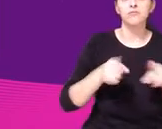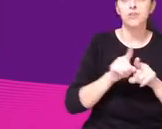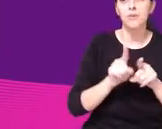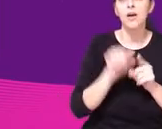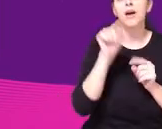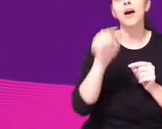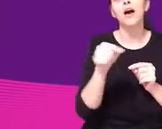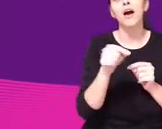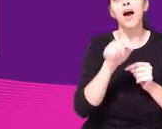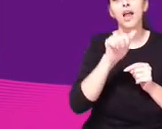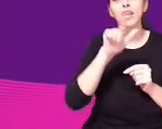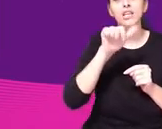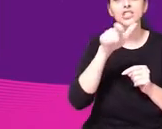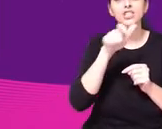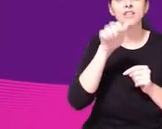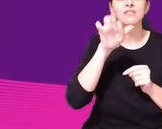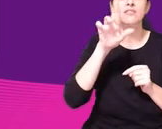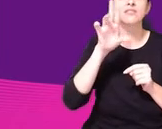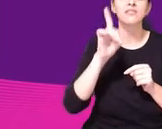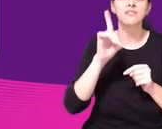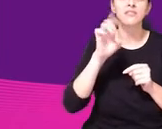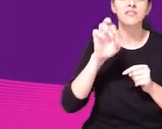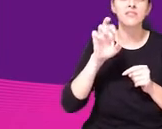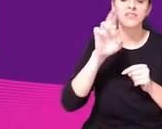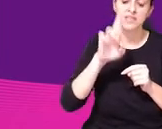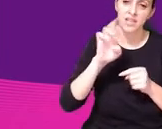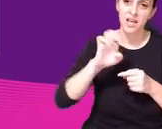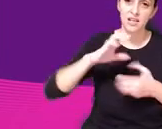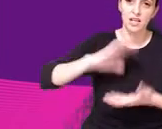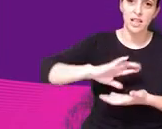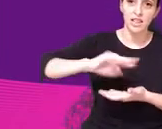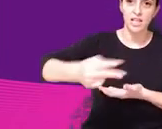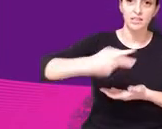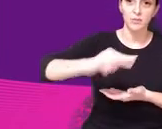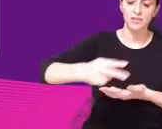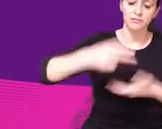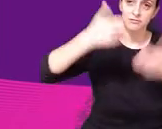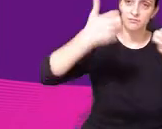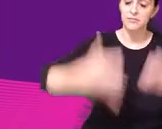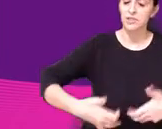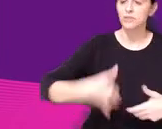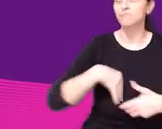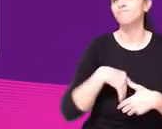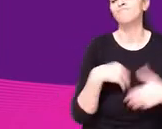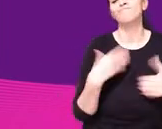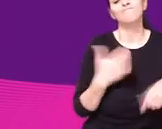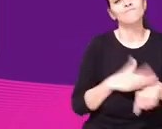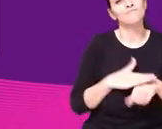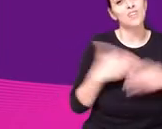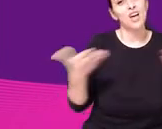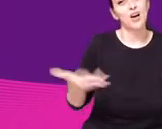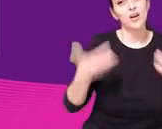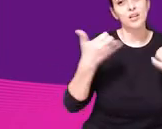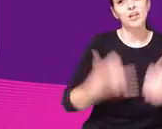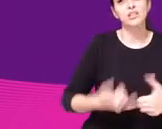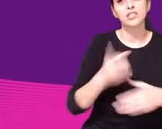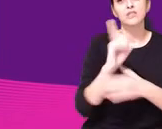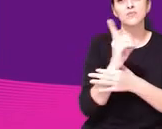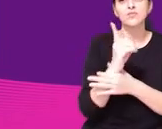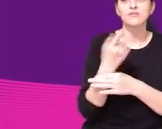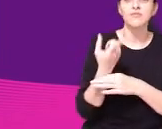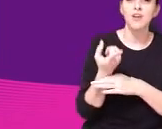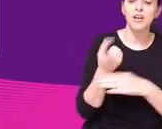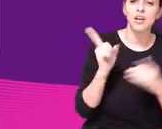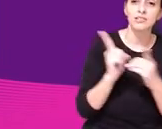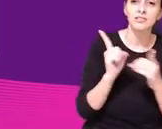sobre transplante. Transplante, não tem dúvida, nós precisamos aumentar. Os dispositivos de assistência ventricular,